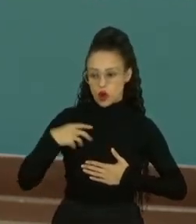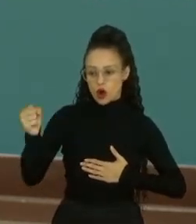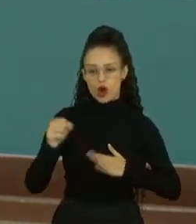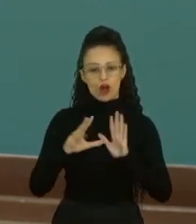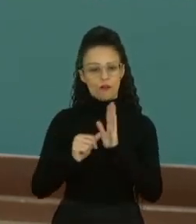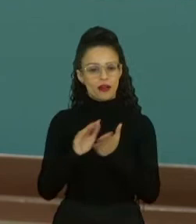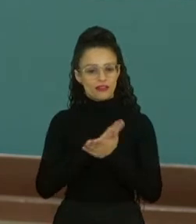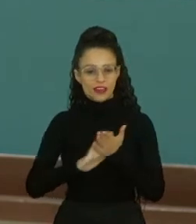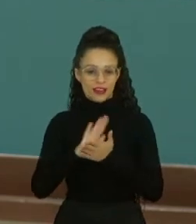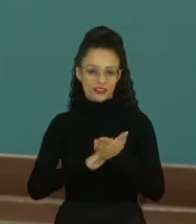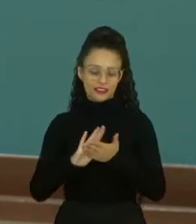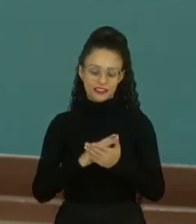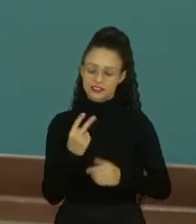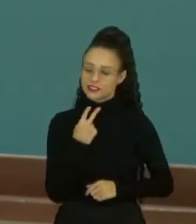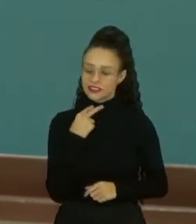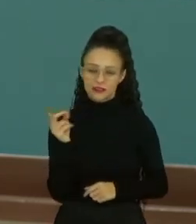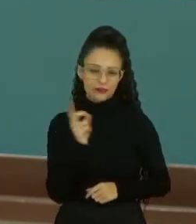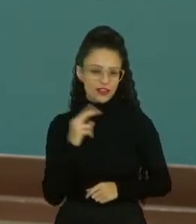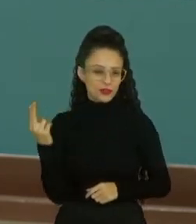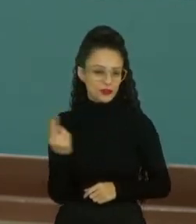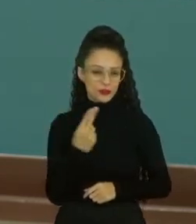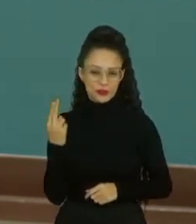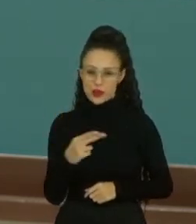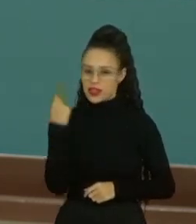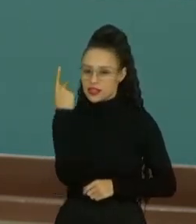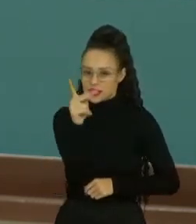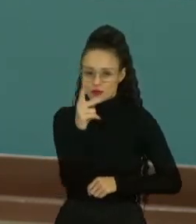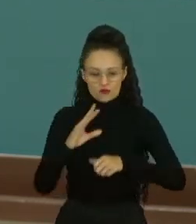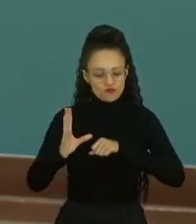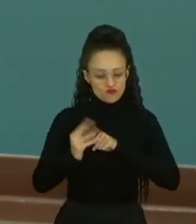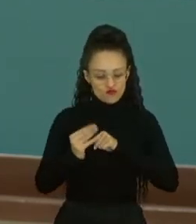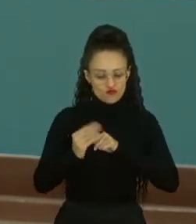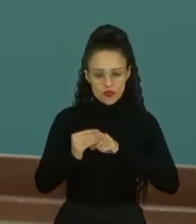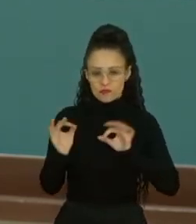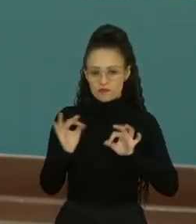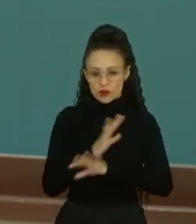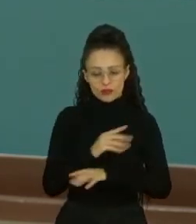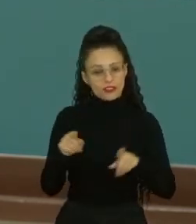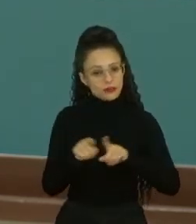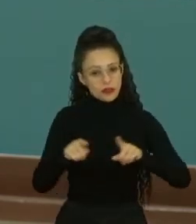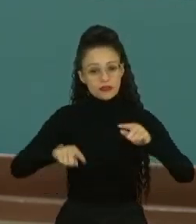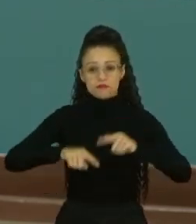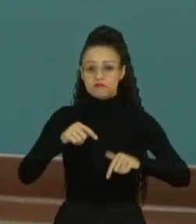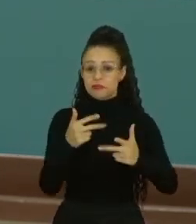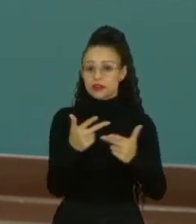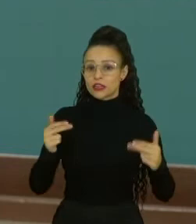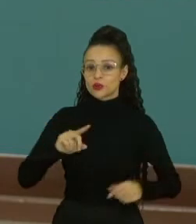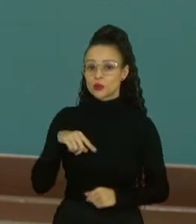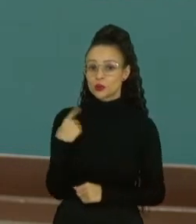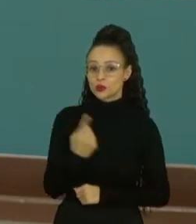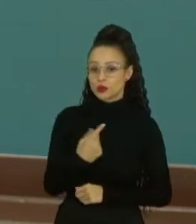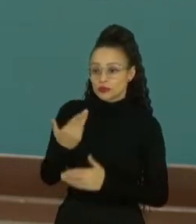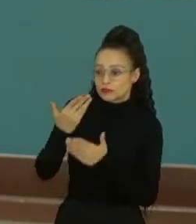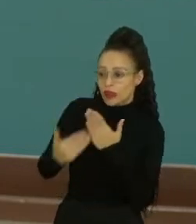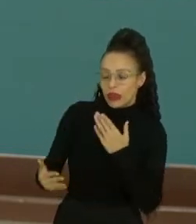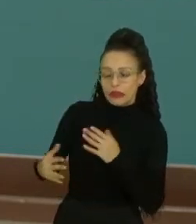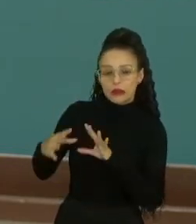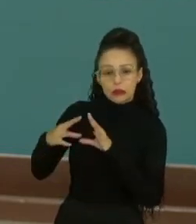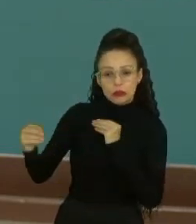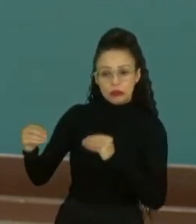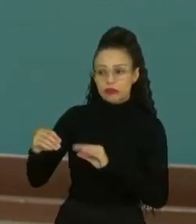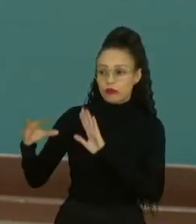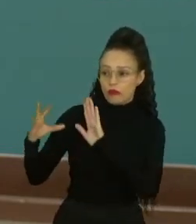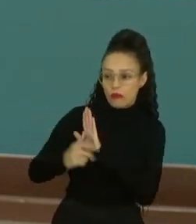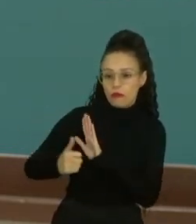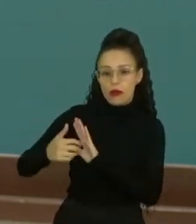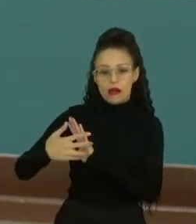tem alguém que possa roubar aquele conhecimento de você, assim como os bens materiais que nós podemos perder, alguém pode